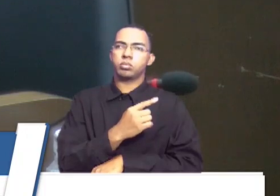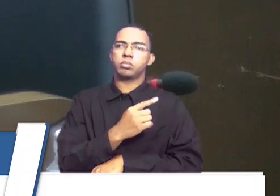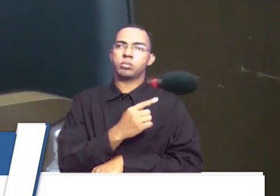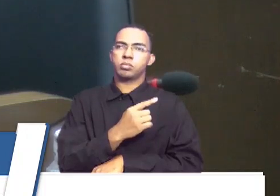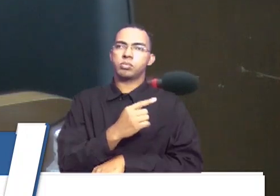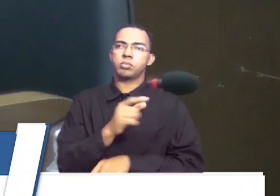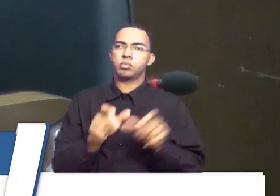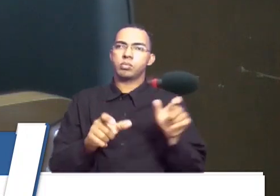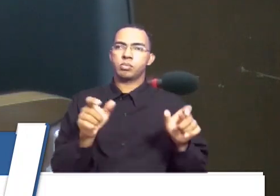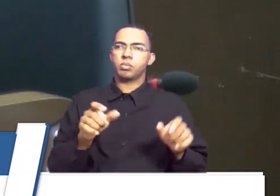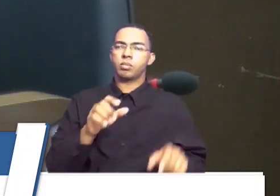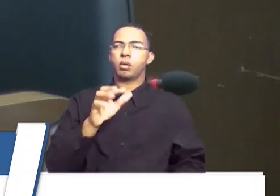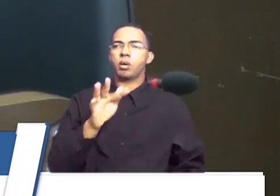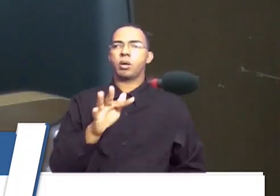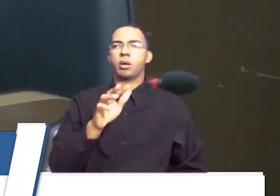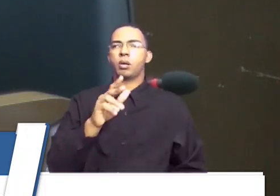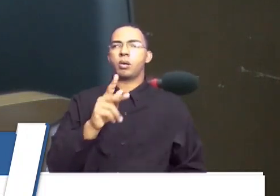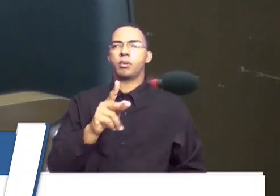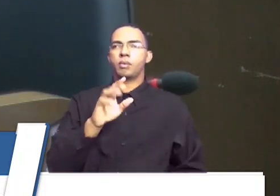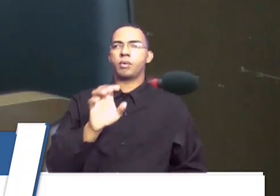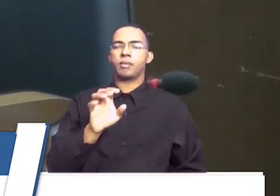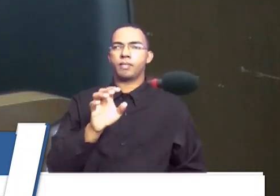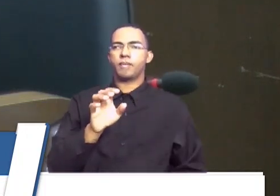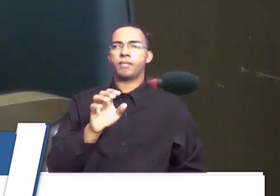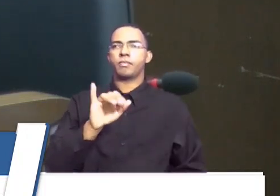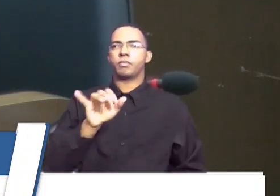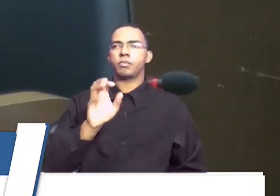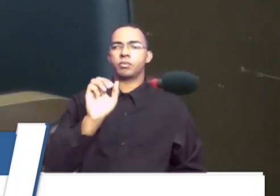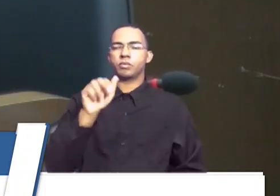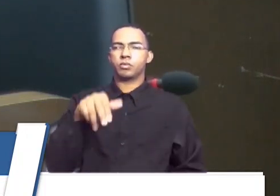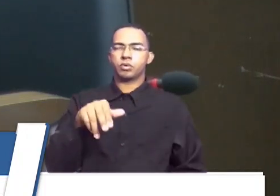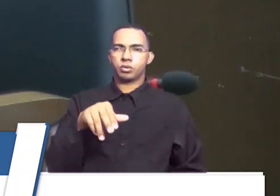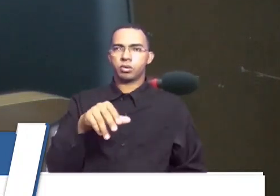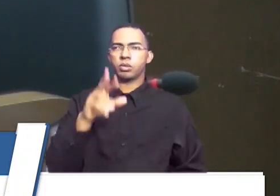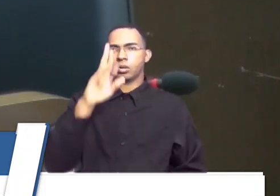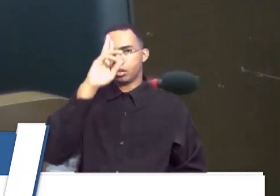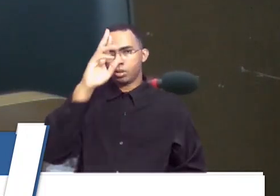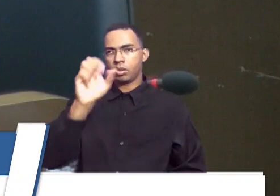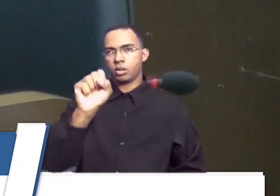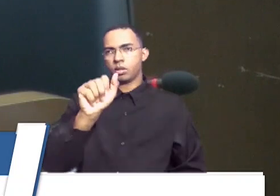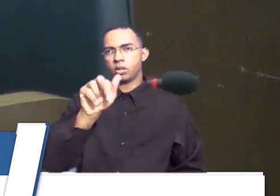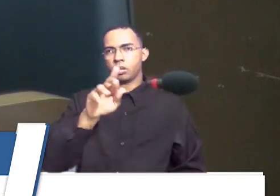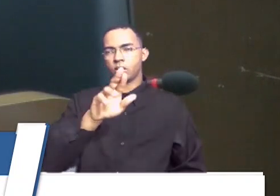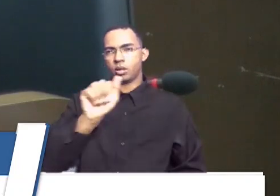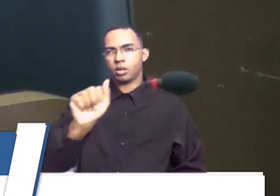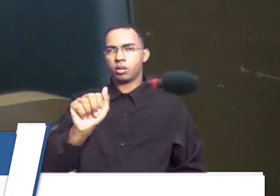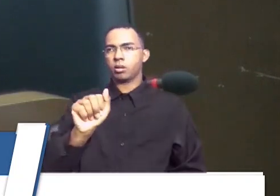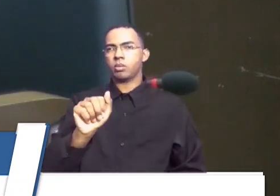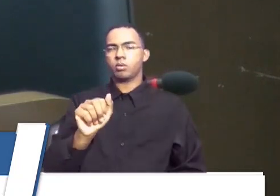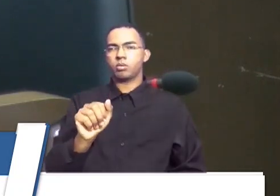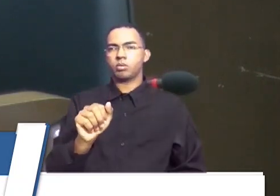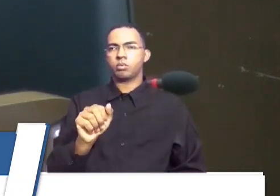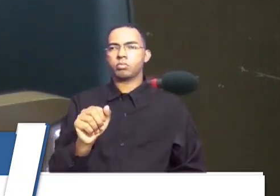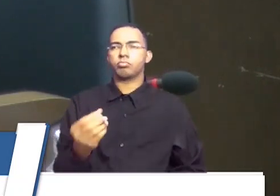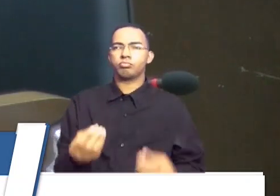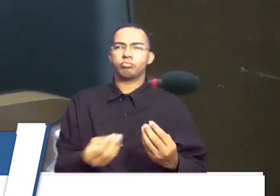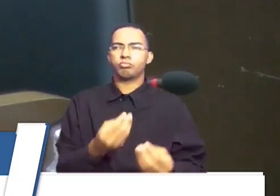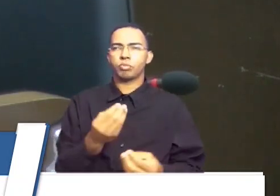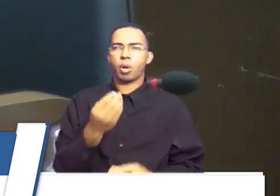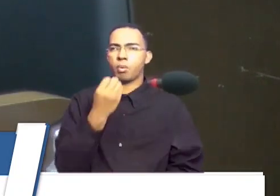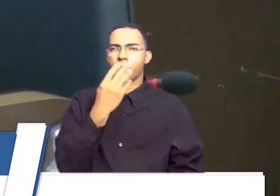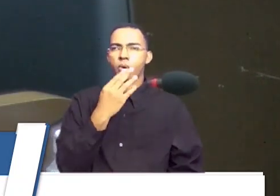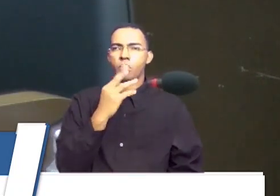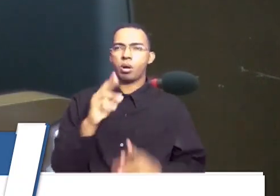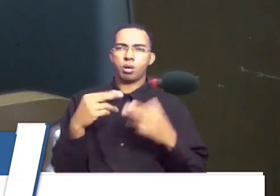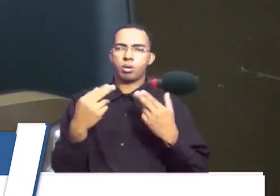FDE, estava o Jean-Pierre, a Sara, que é a chefe de gabinete. Então, foi muito proveitosa a reunião.